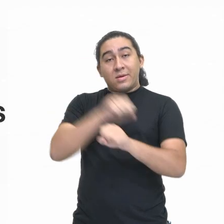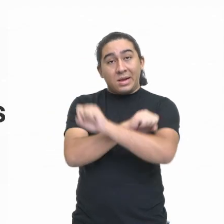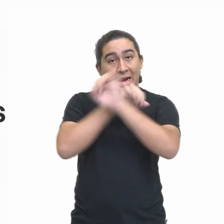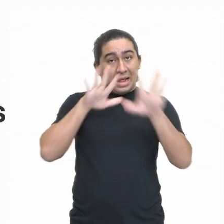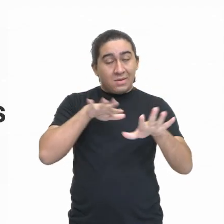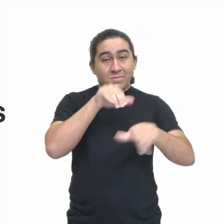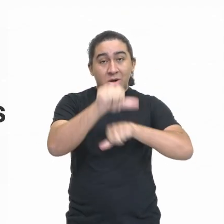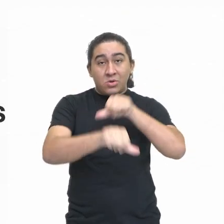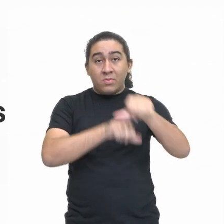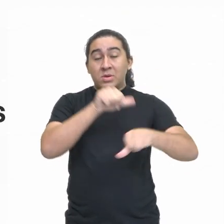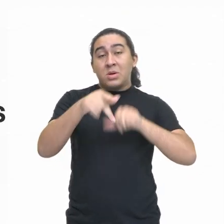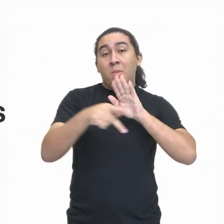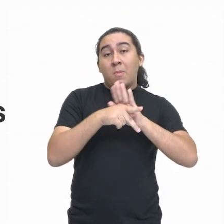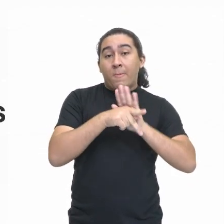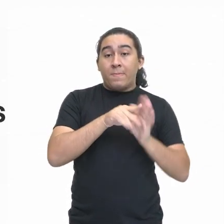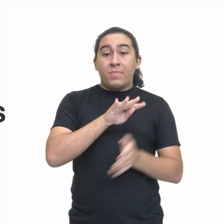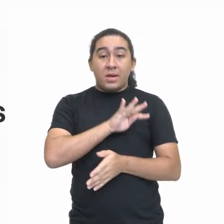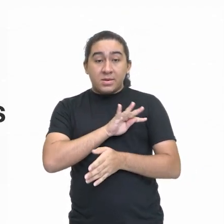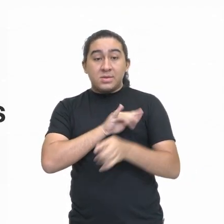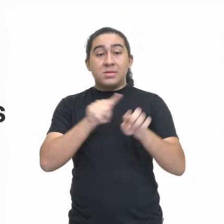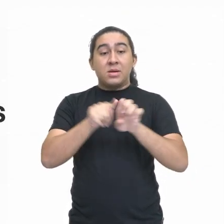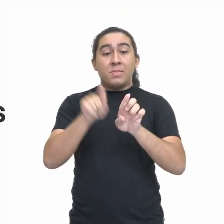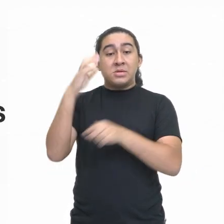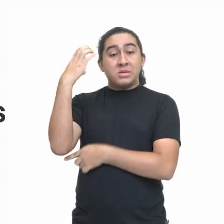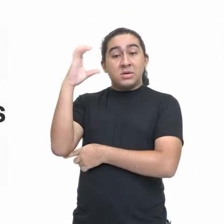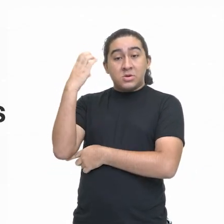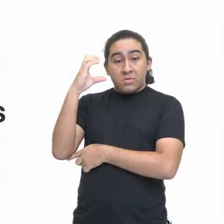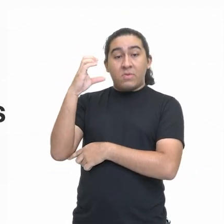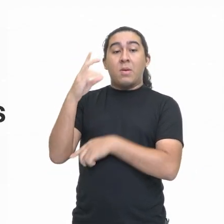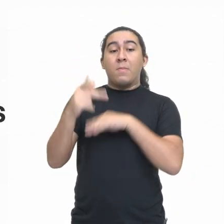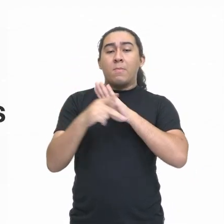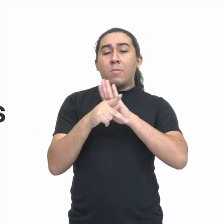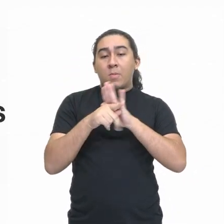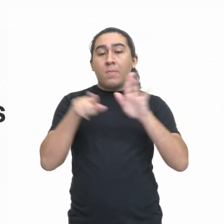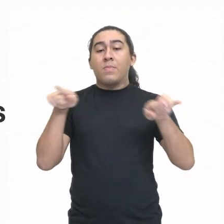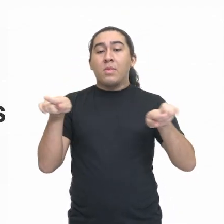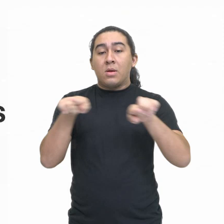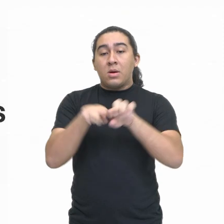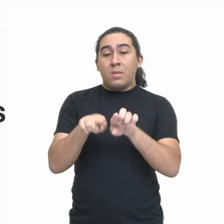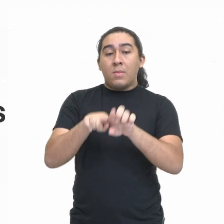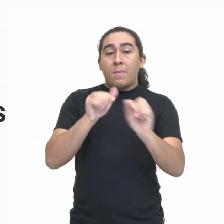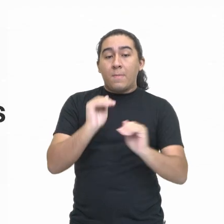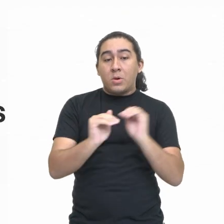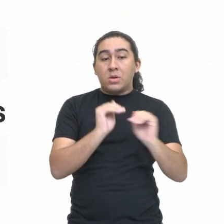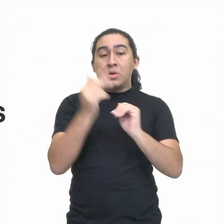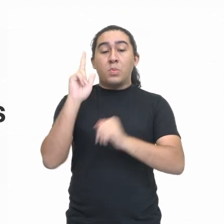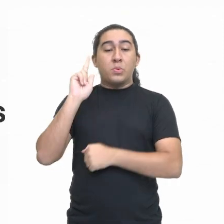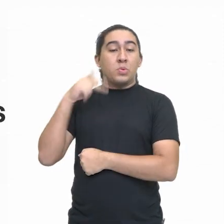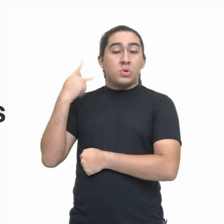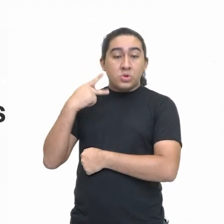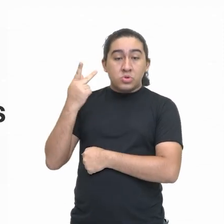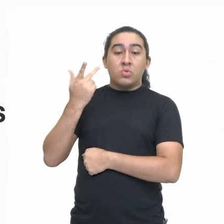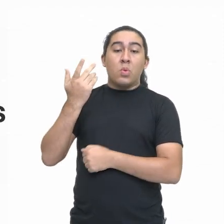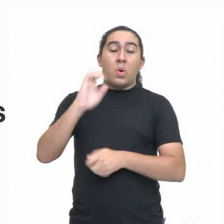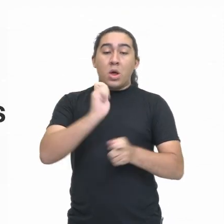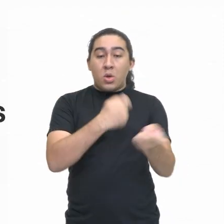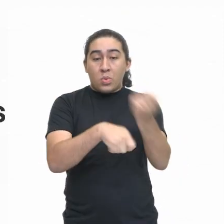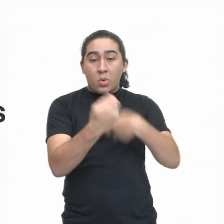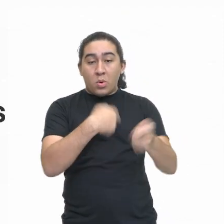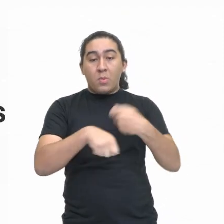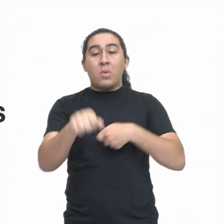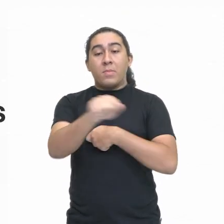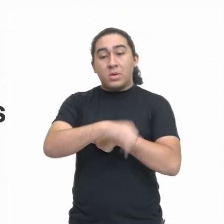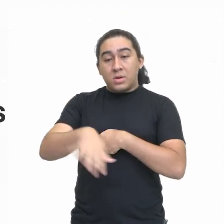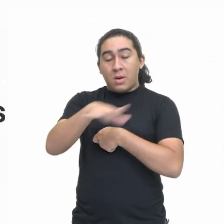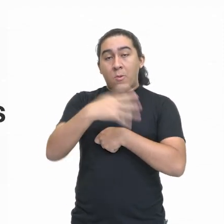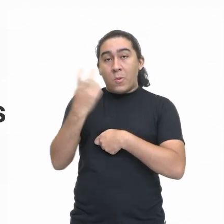das transformações técnicas e científicas, bem como dos processos políticos,